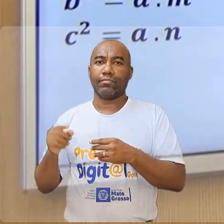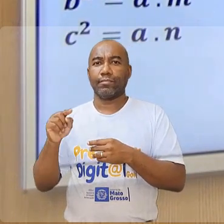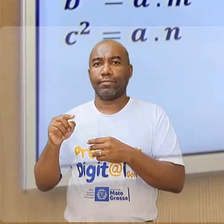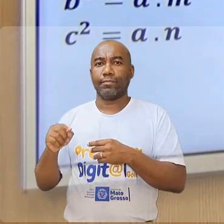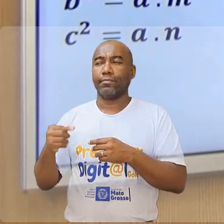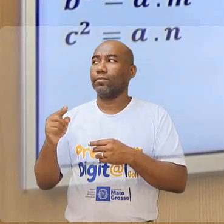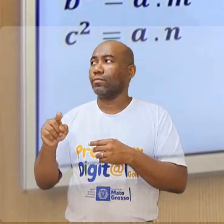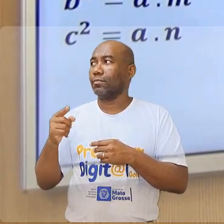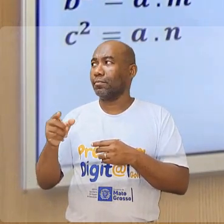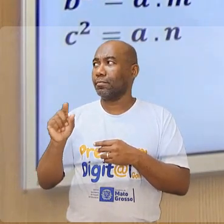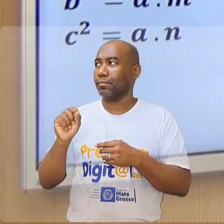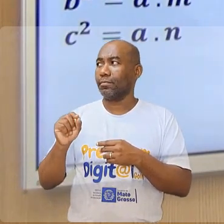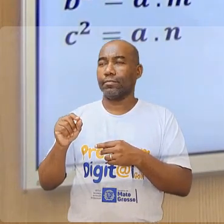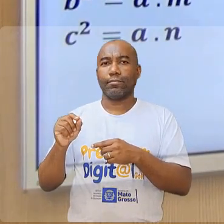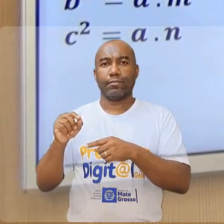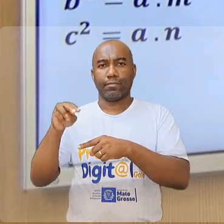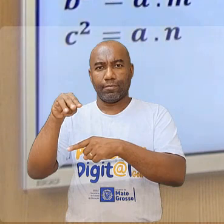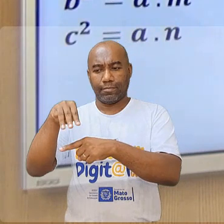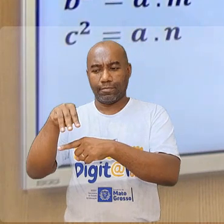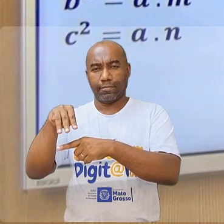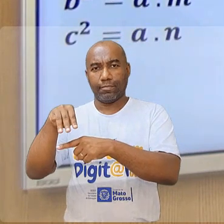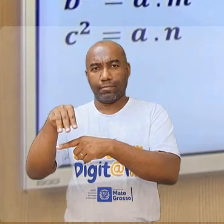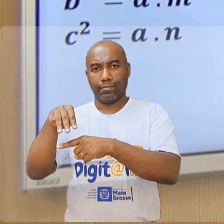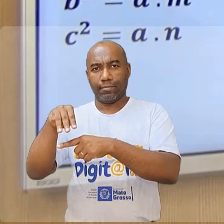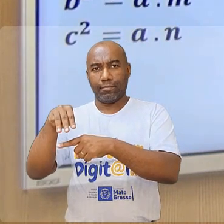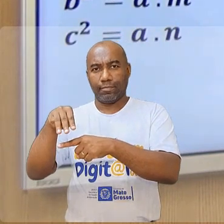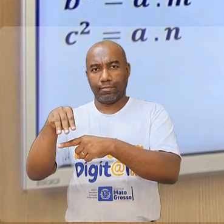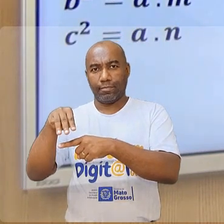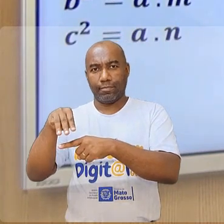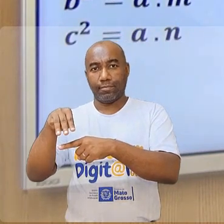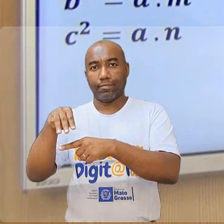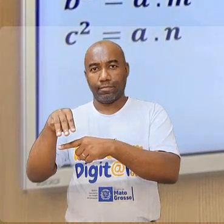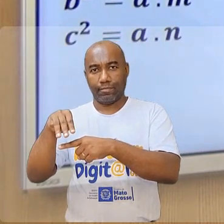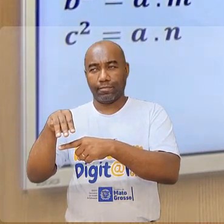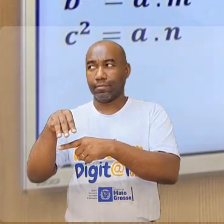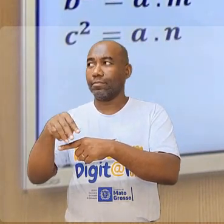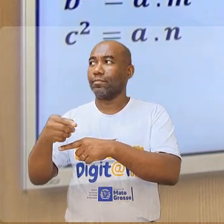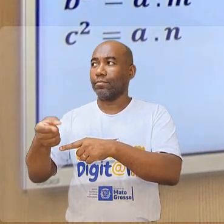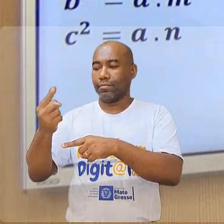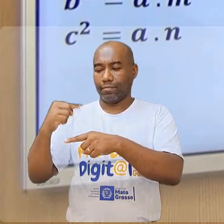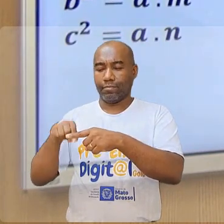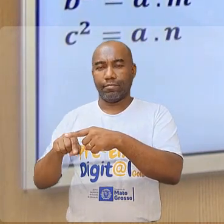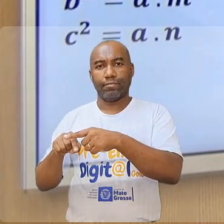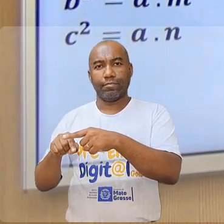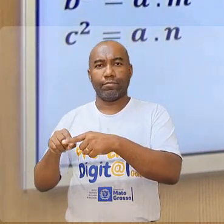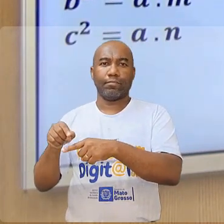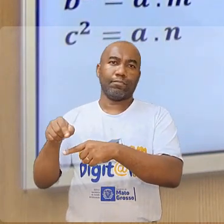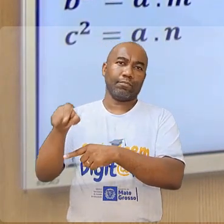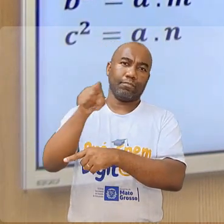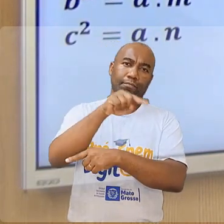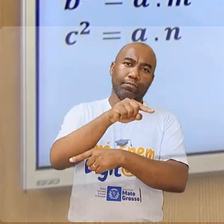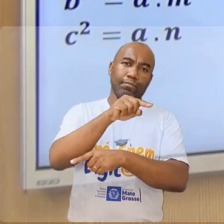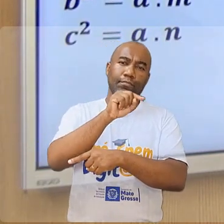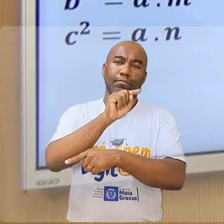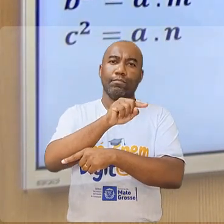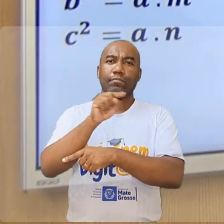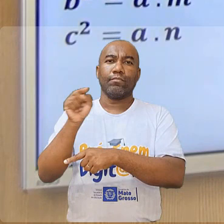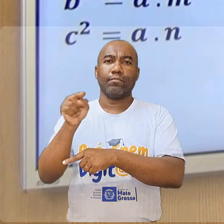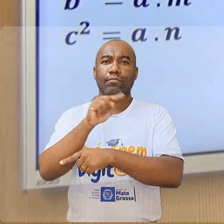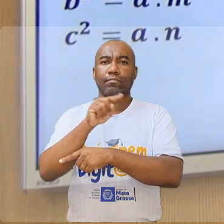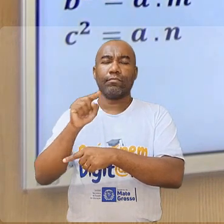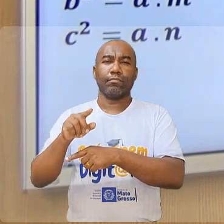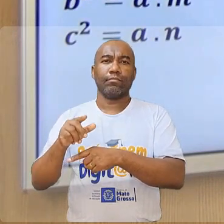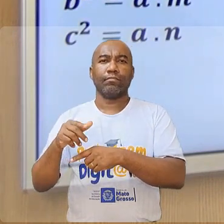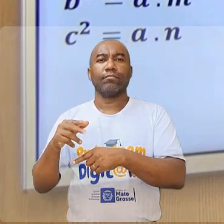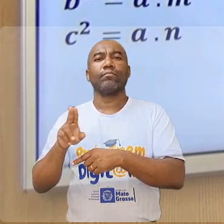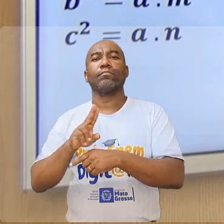eu vou pegar esse cateto daqui ó vou pegar E se eu pegar esse cateto Então eu tenho que pegar o cateto no outro também ou seja